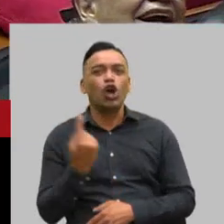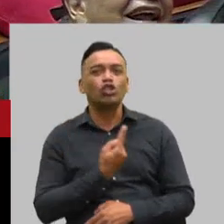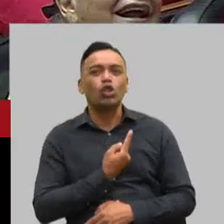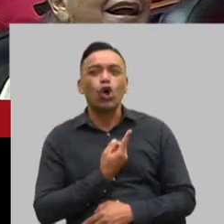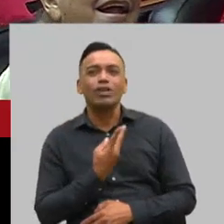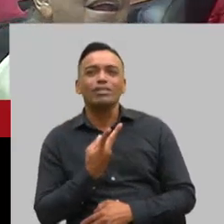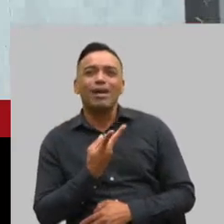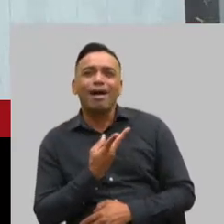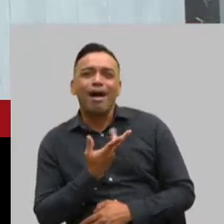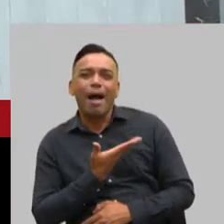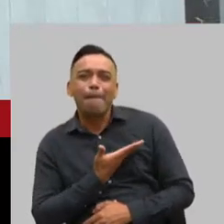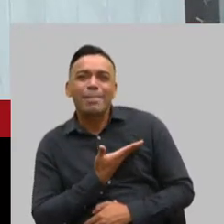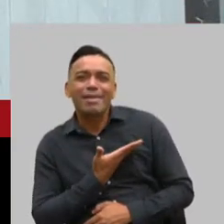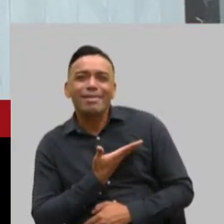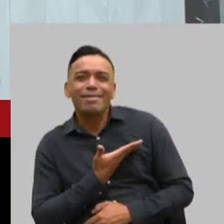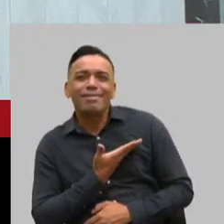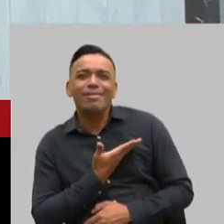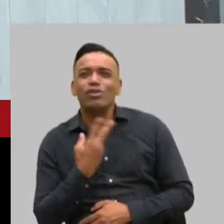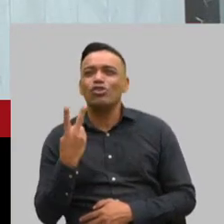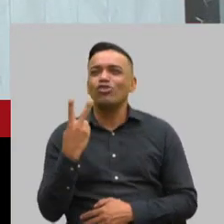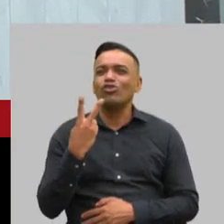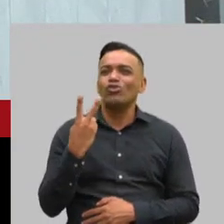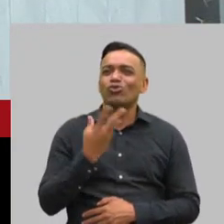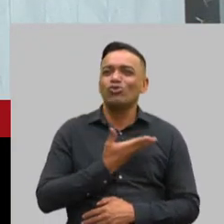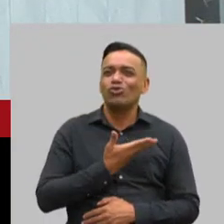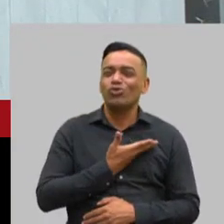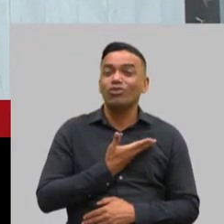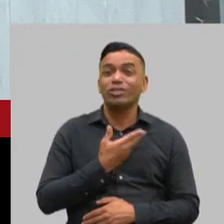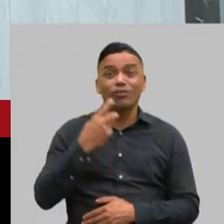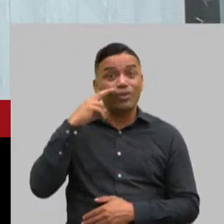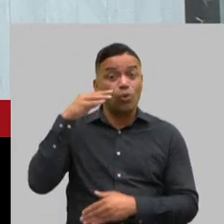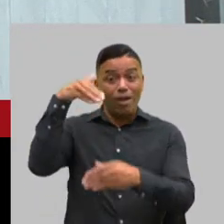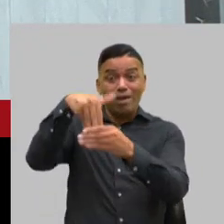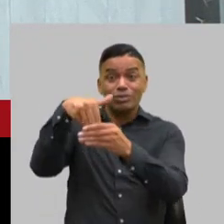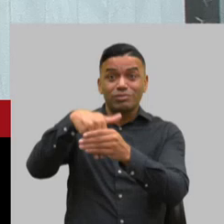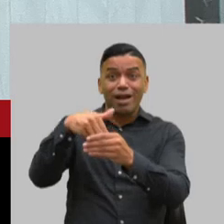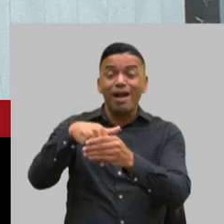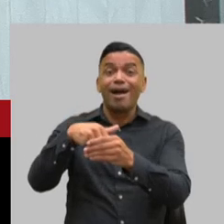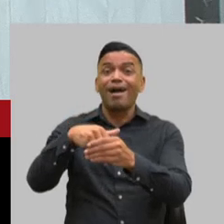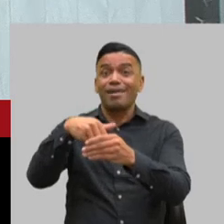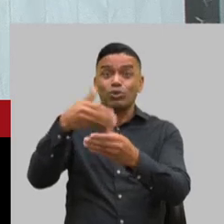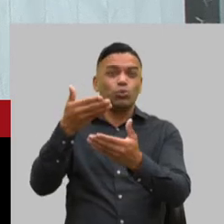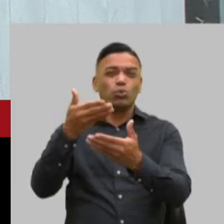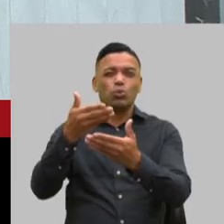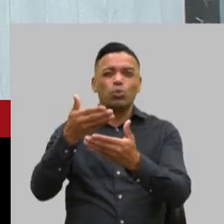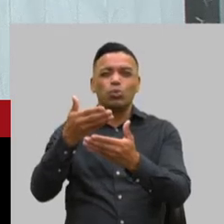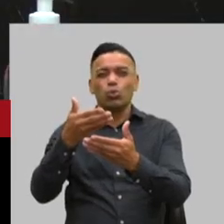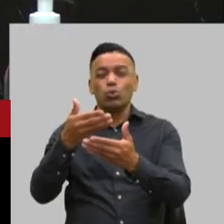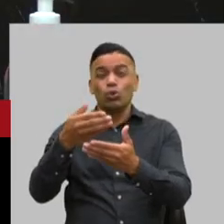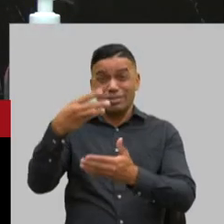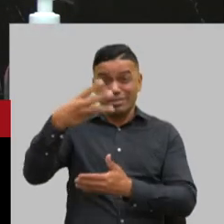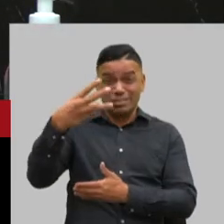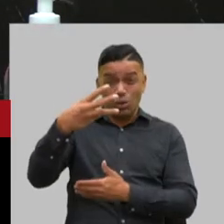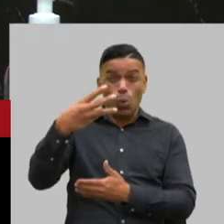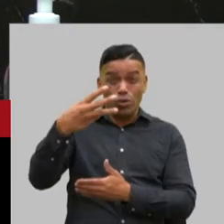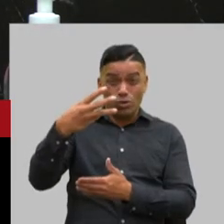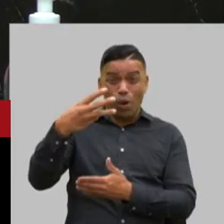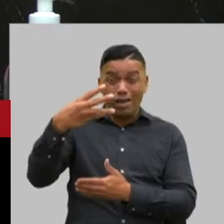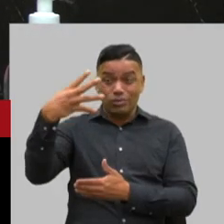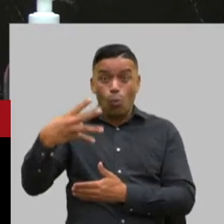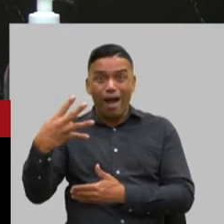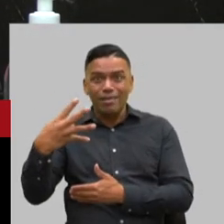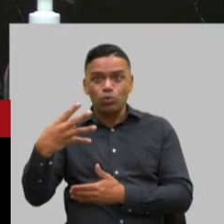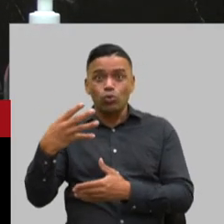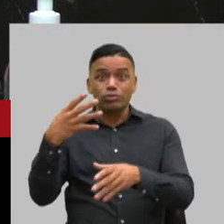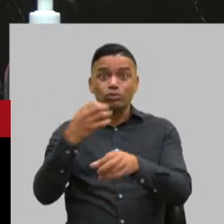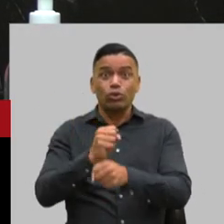E quando depois alguém, acompanhando o resultado daquelas eleições, há quase 8 anos, segundo mandato seu já, alguém disse, olha,